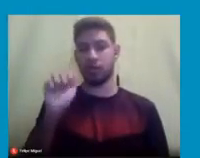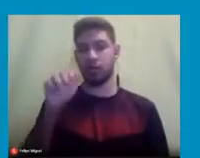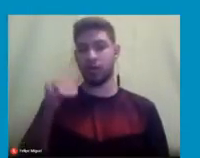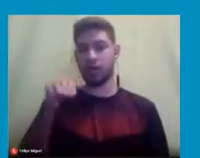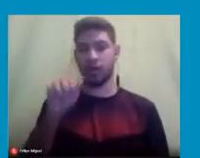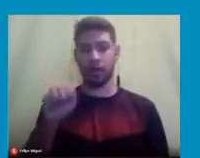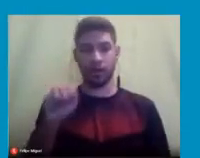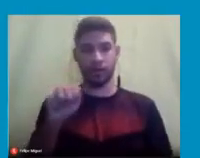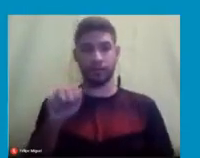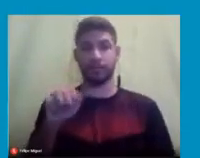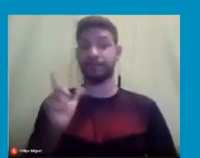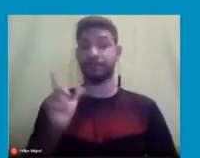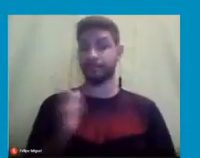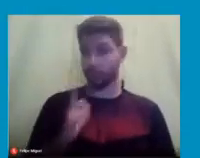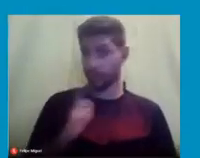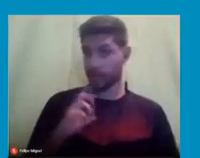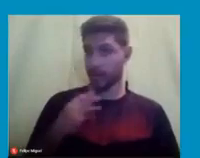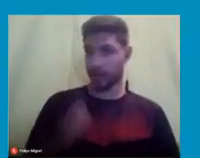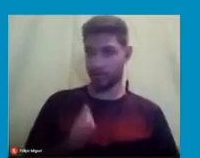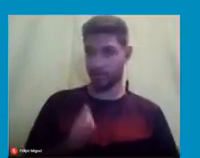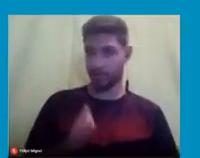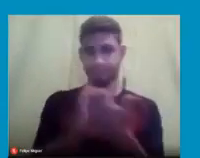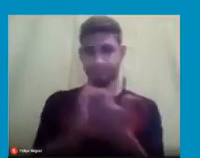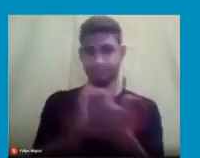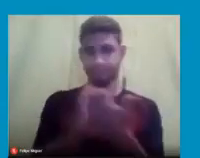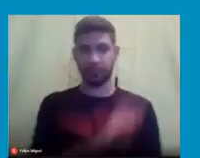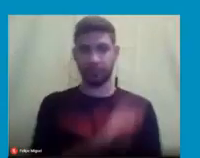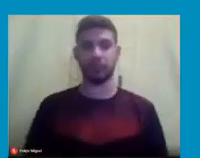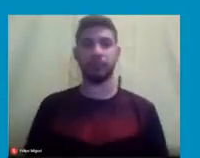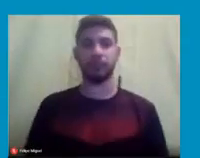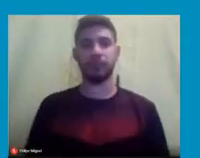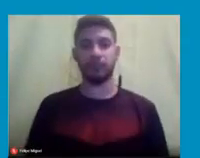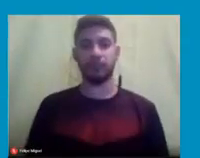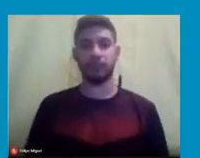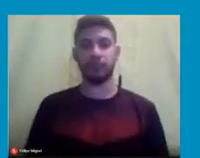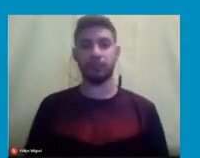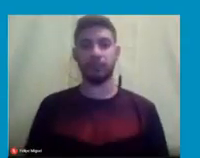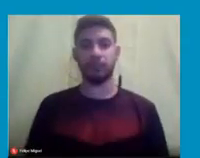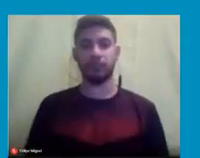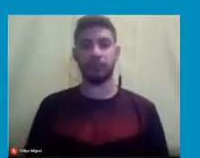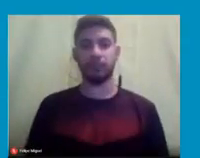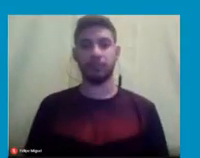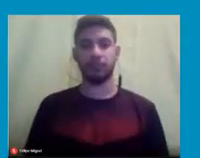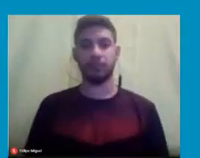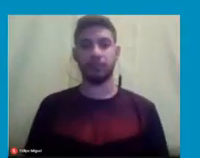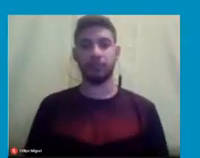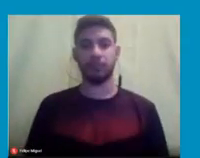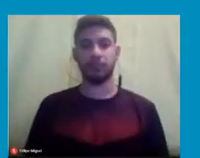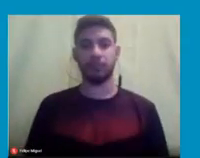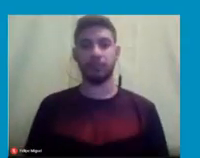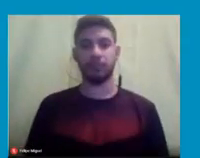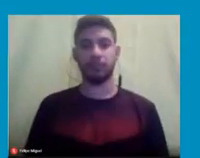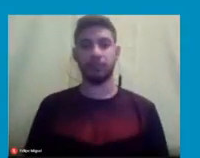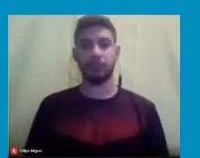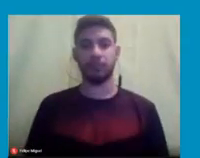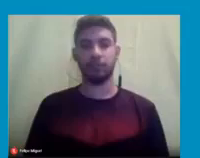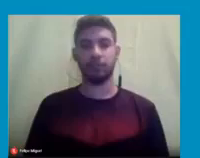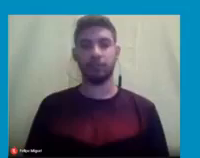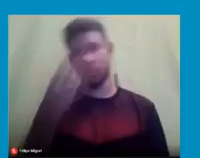mas com a palavra Luiz Gama, de Lígia, esqueci o nome dela, agora estou aqui, eu fico